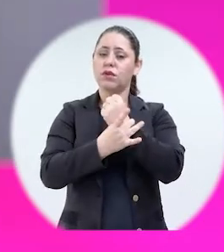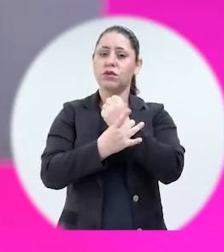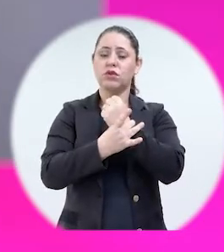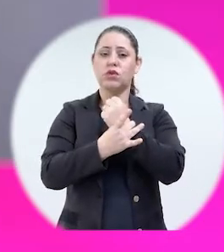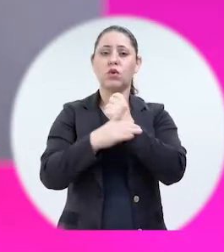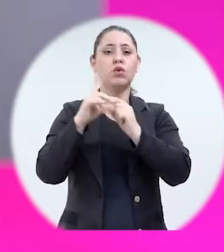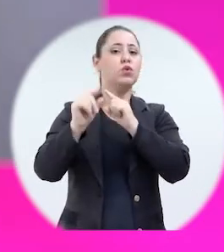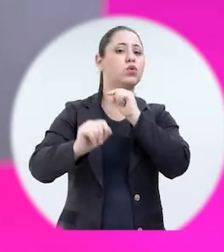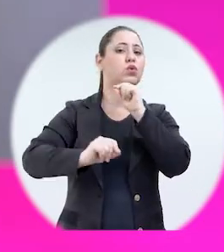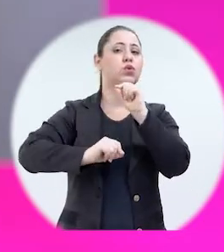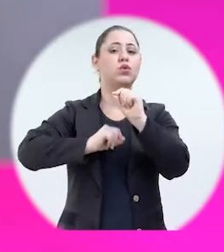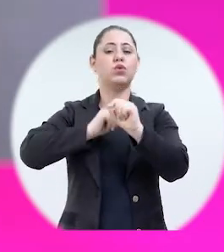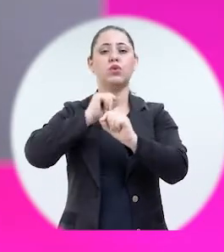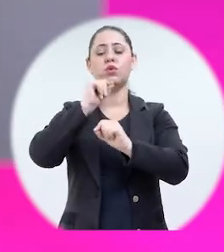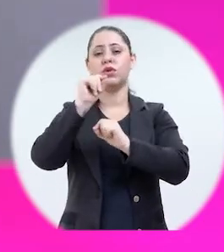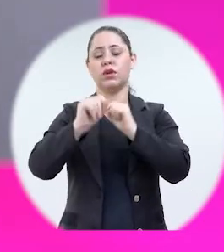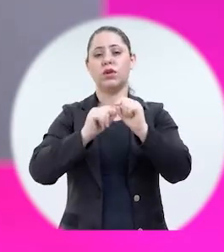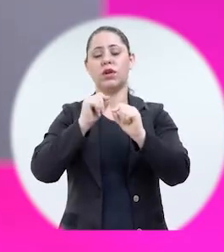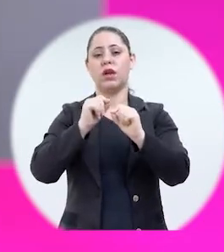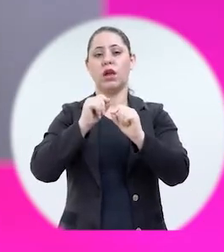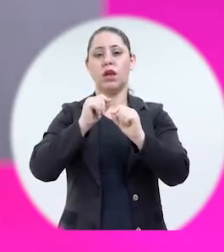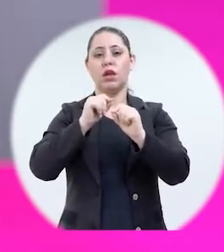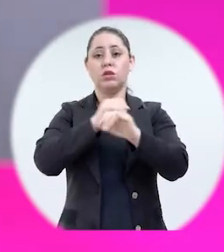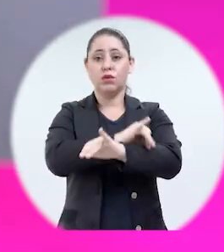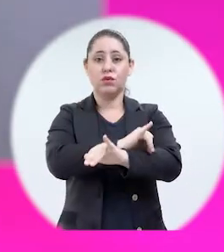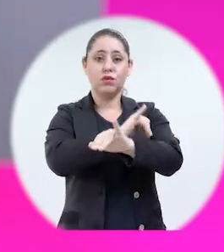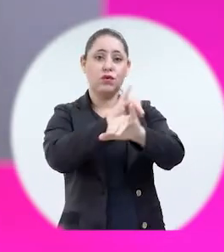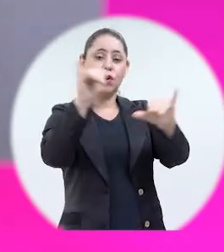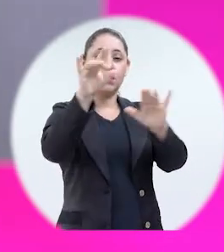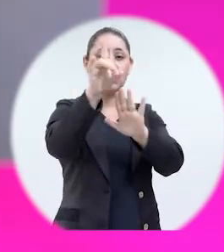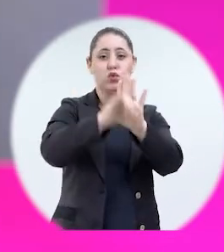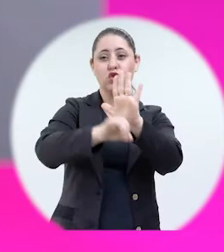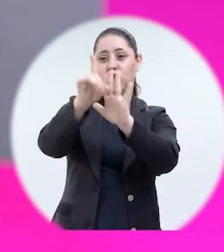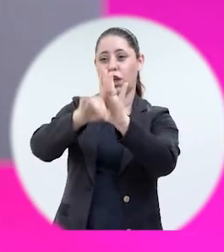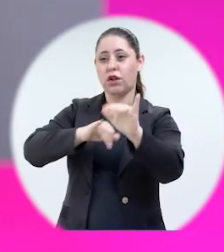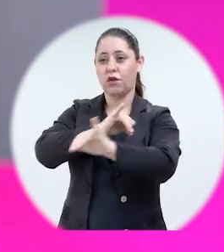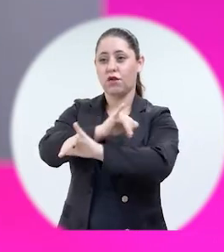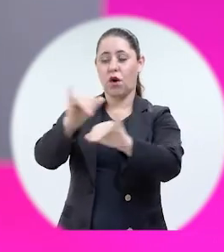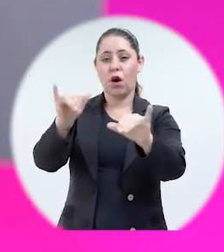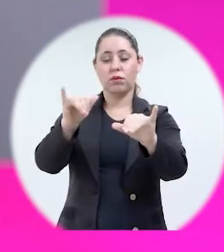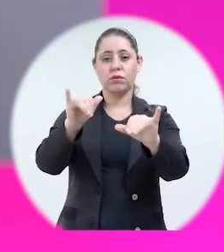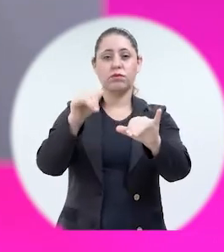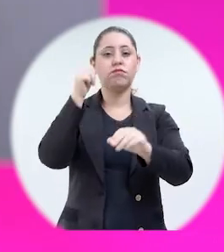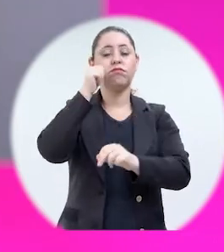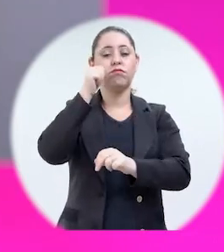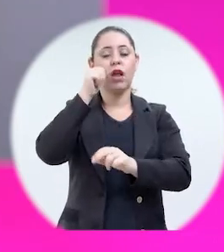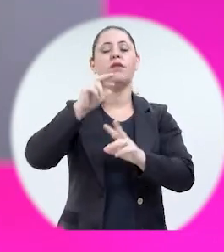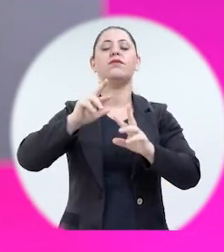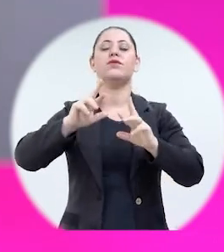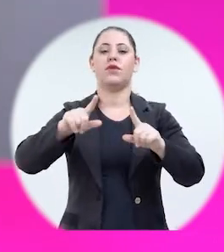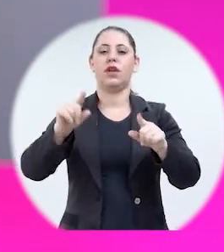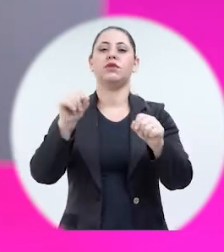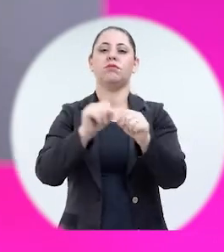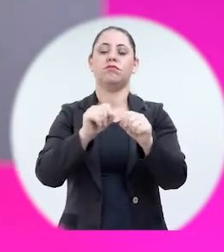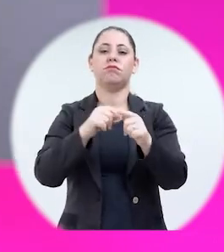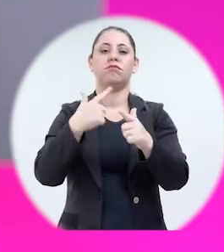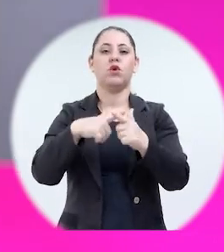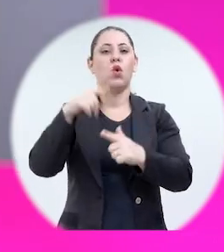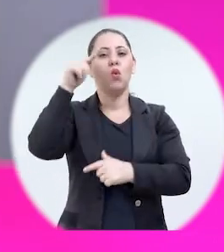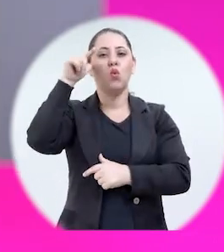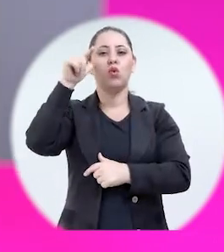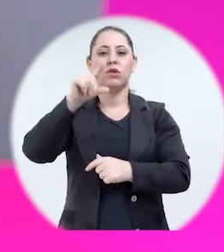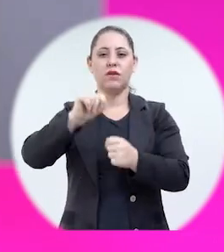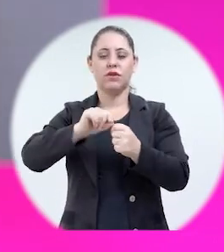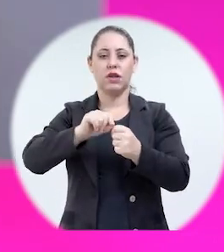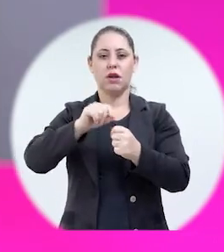defensor e defensora de disseminar direitos humanos, de disseminar informações para as mulheres, faz toda a diferença, porque de